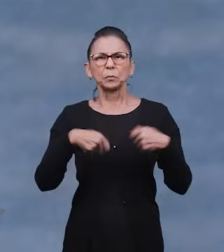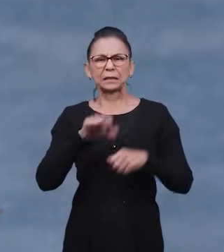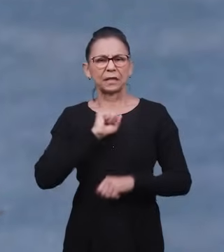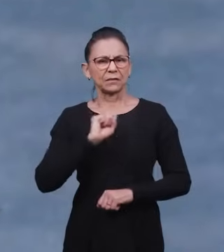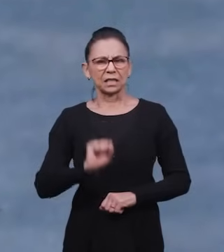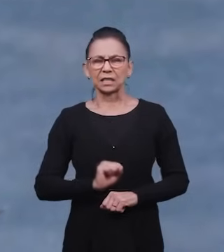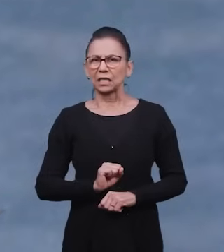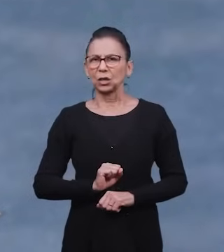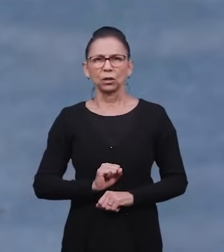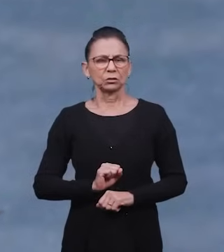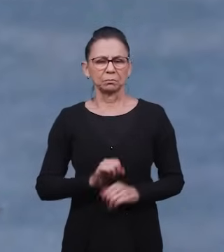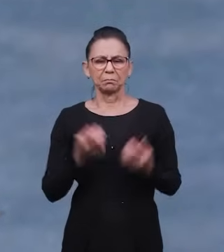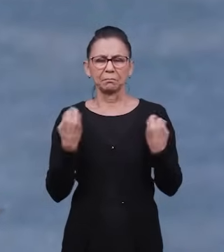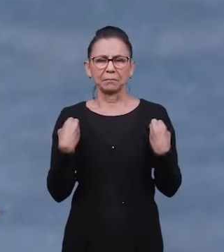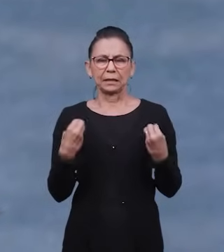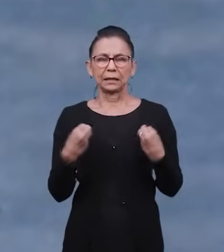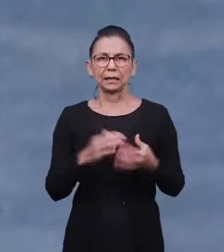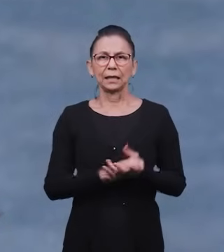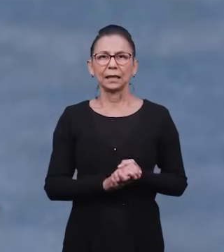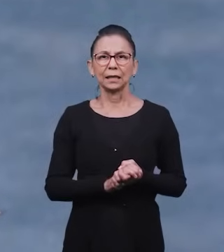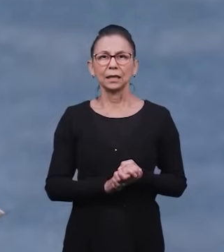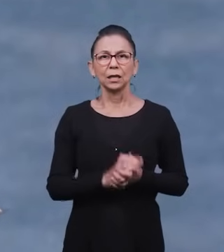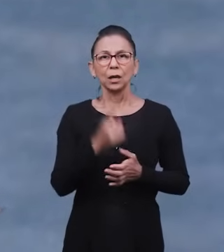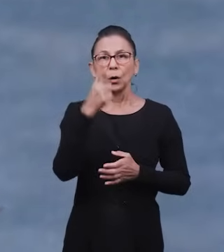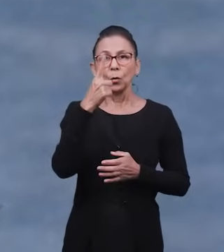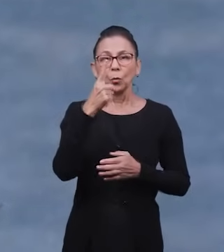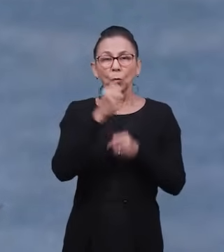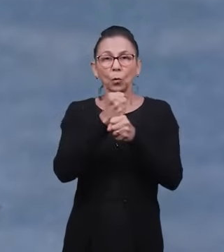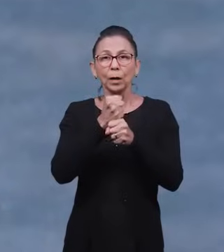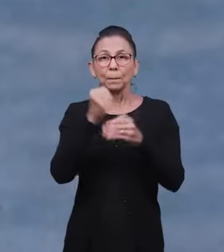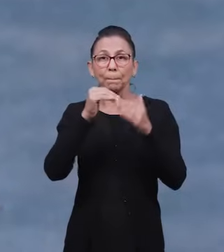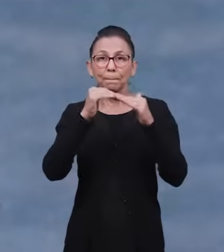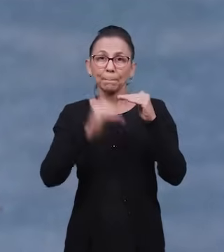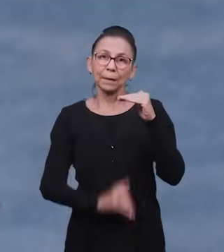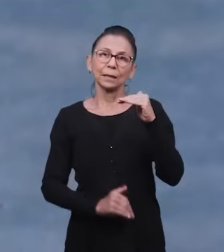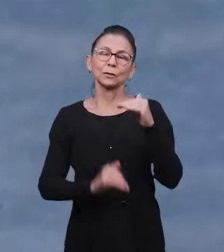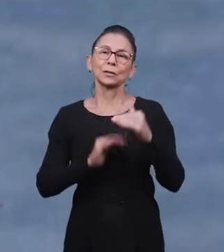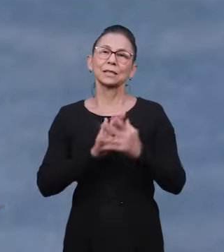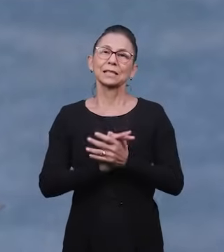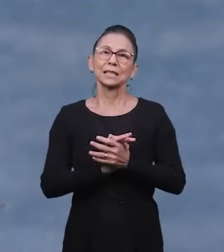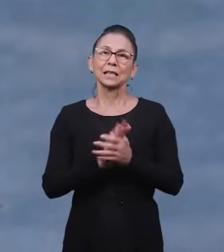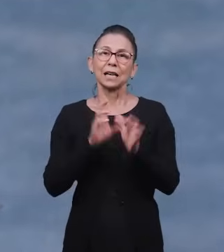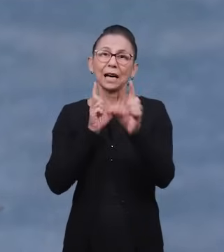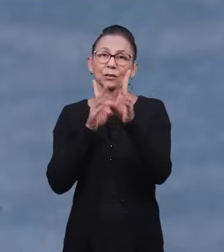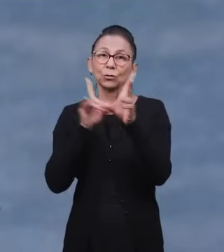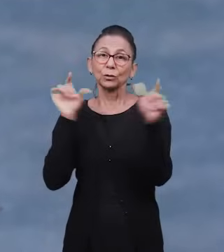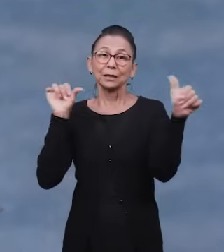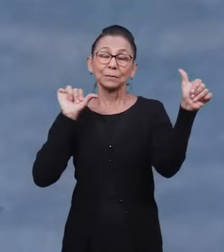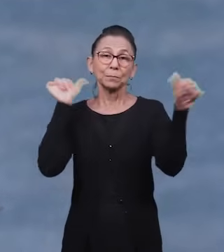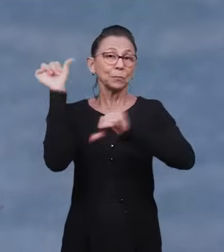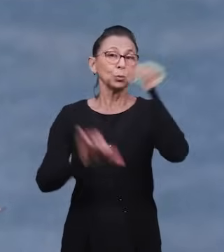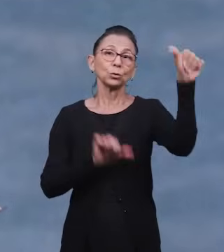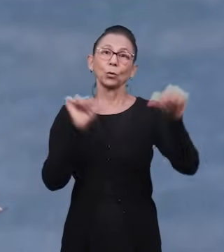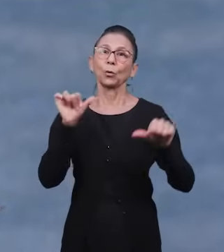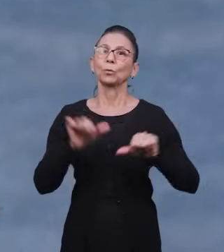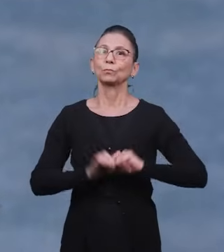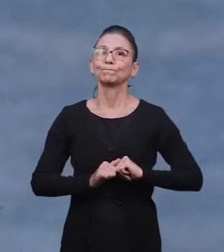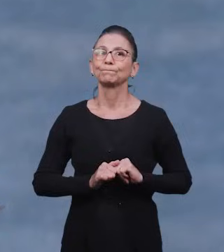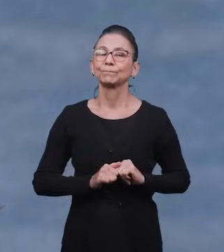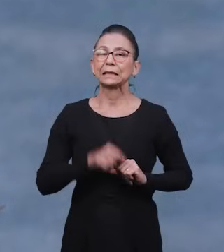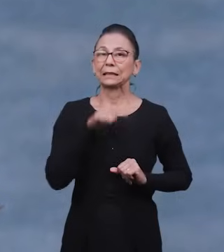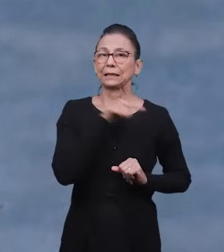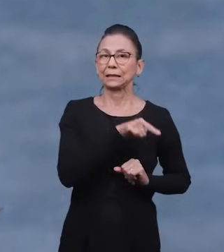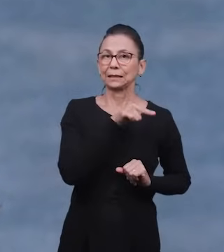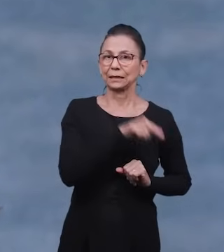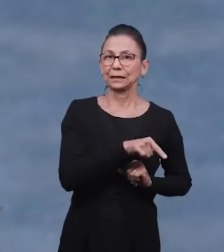tornou-se em pecado. Ou seja, em menos de um ano, ele transtornou toda a doutrina. Então, Jeroboão, e era um homem, a palavra de Deus que ele